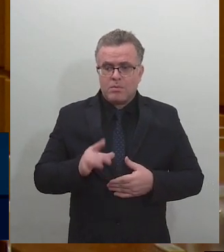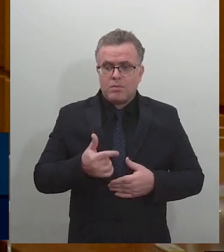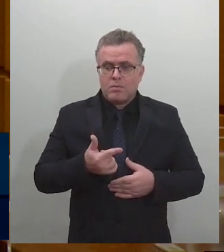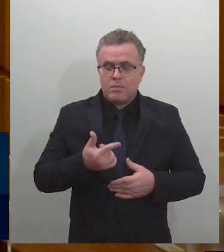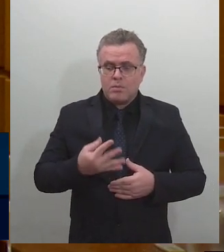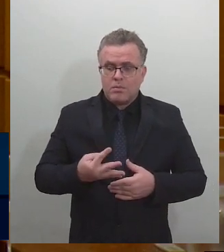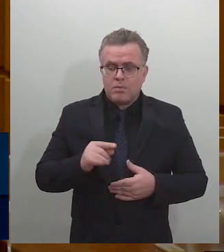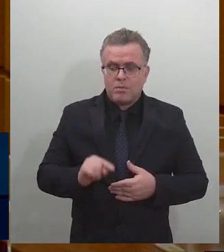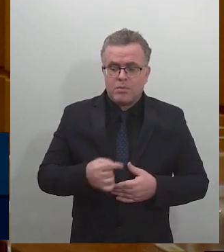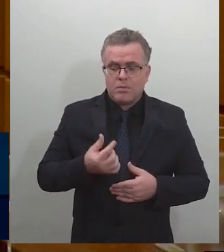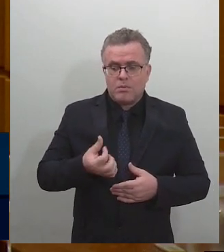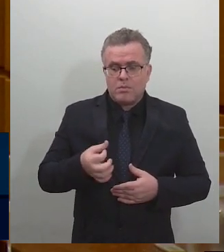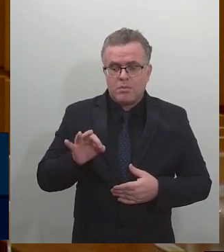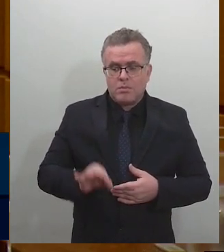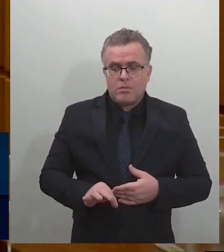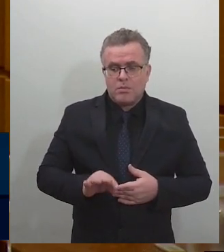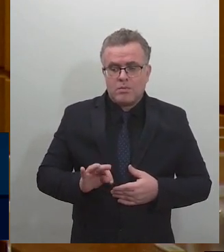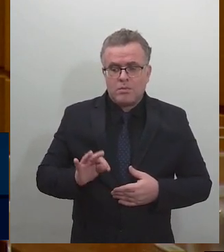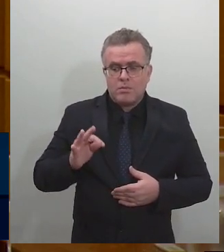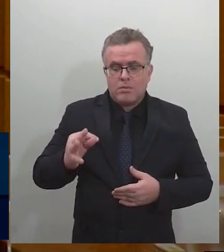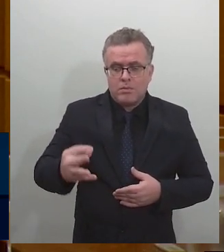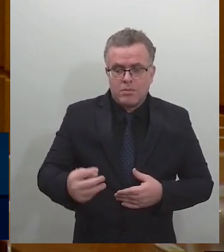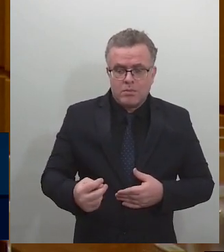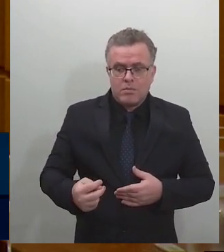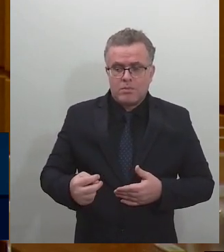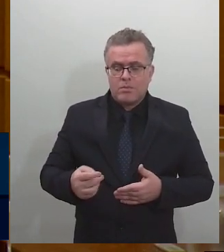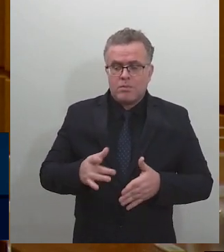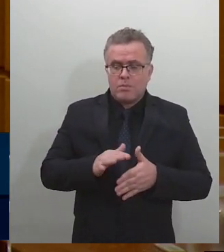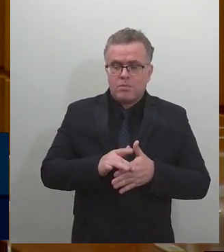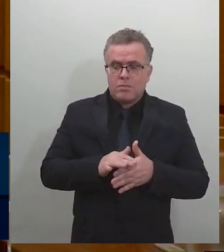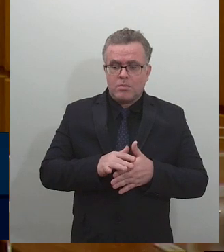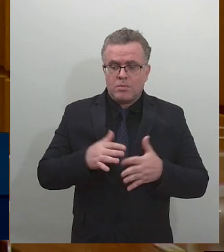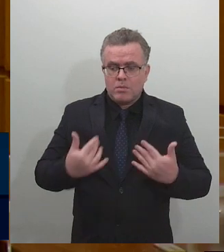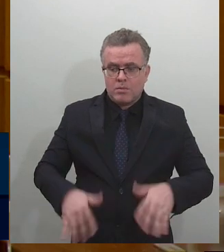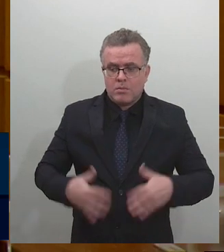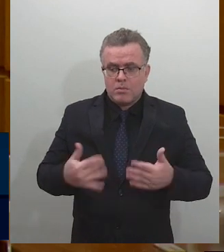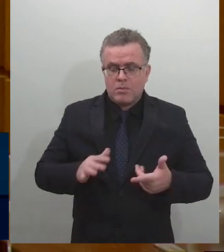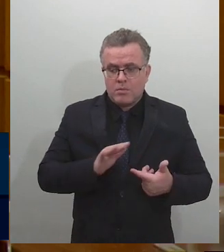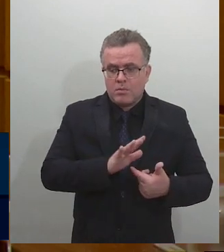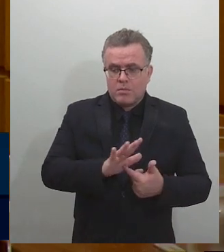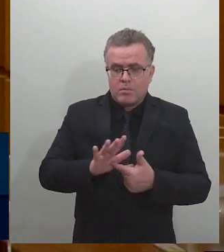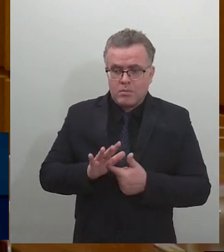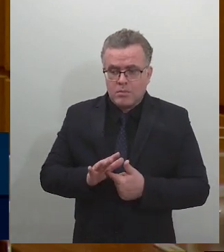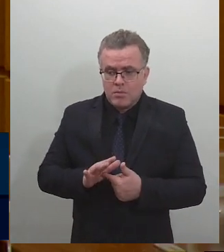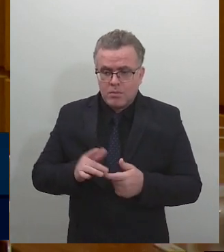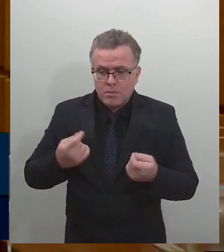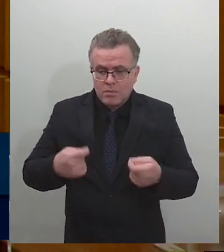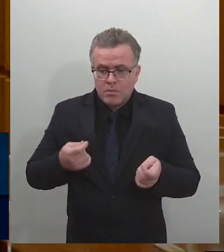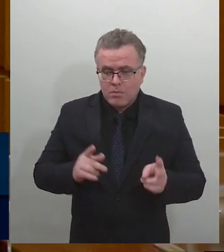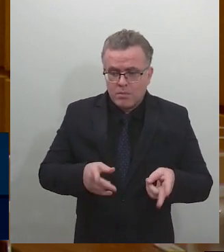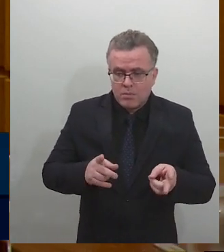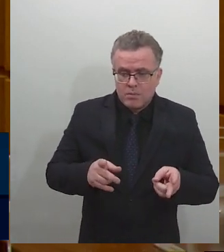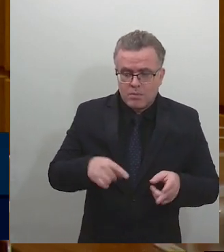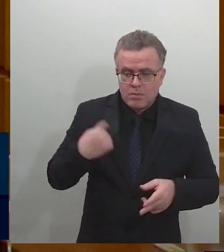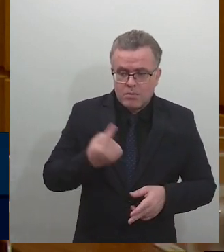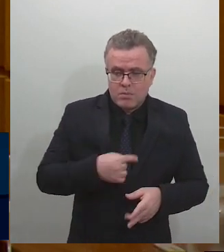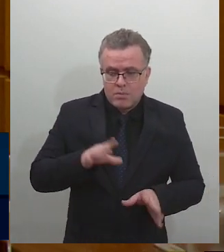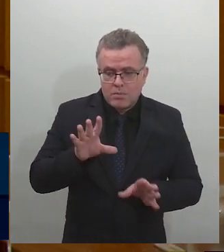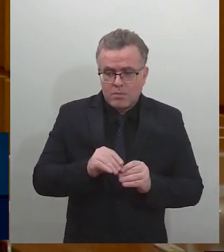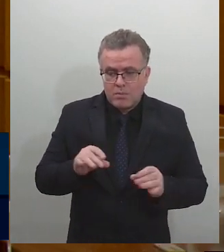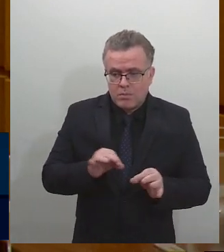câncer de pulmão são devidamente notificados, o que prejudica nossa compreensão completa da dimensão do problema e